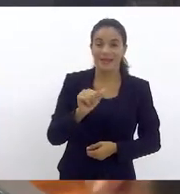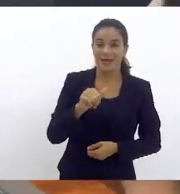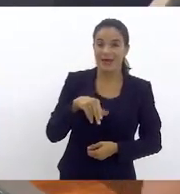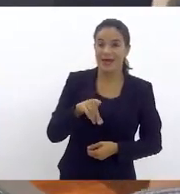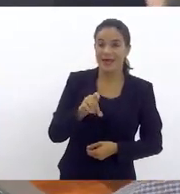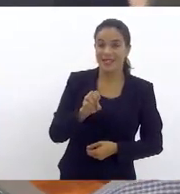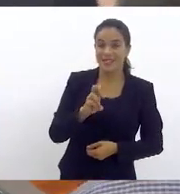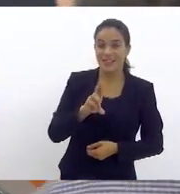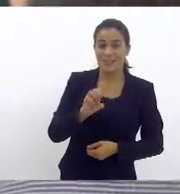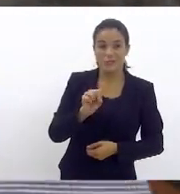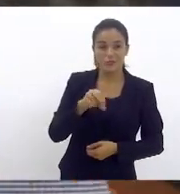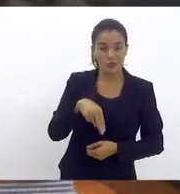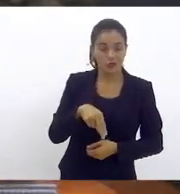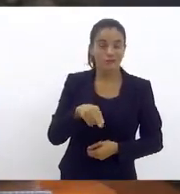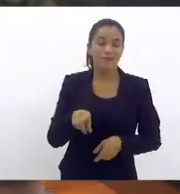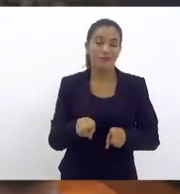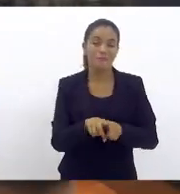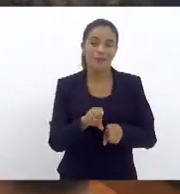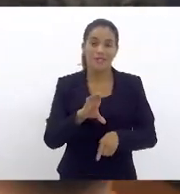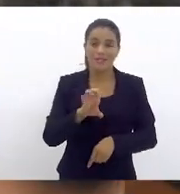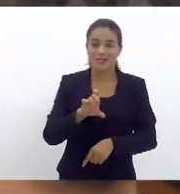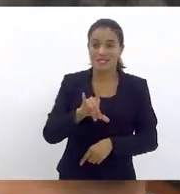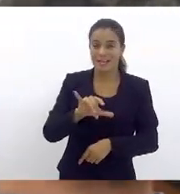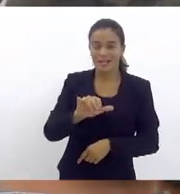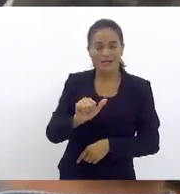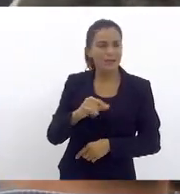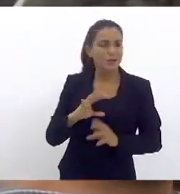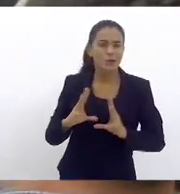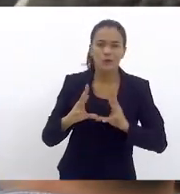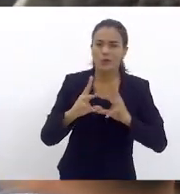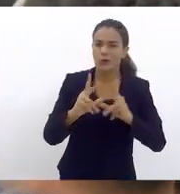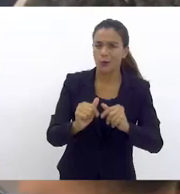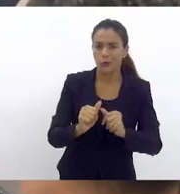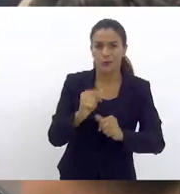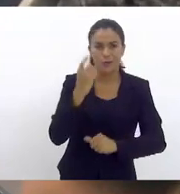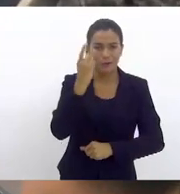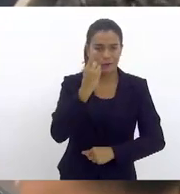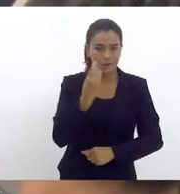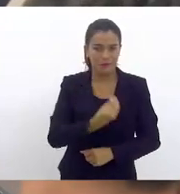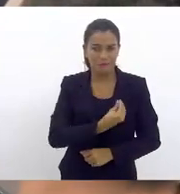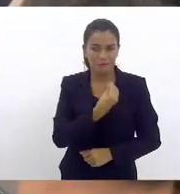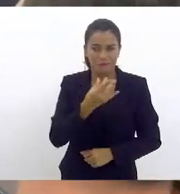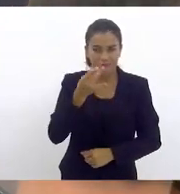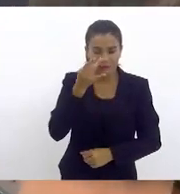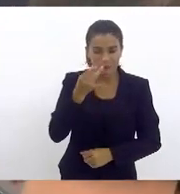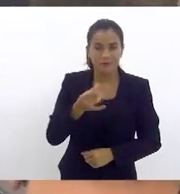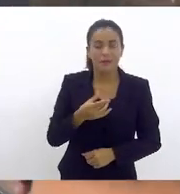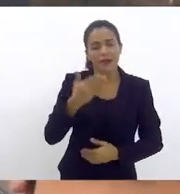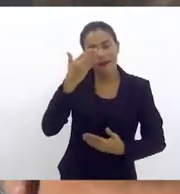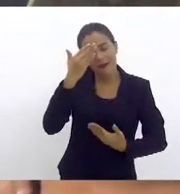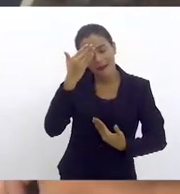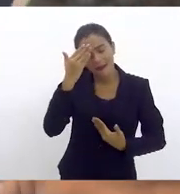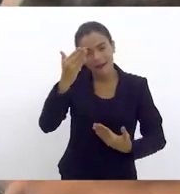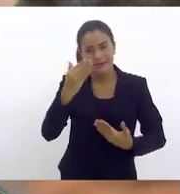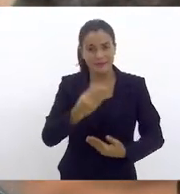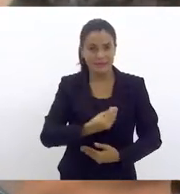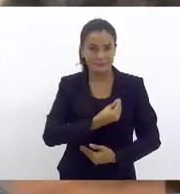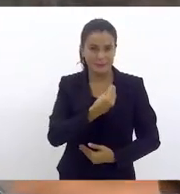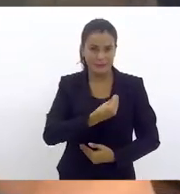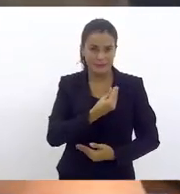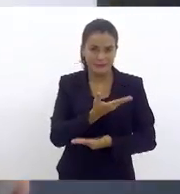deputada Célia todos os deputados presentes ministros agradecer muito a presença de todos